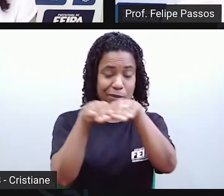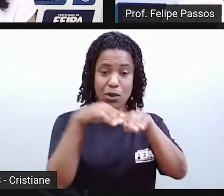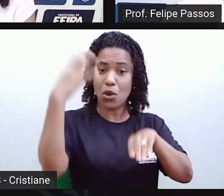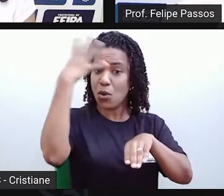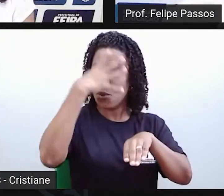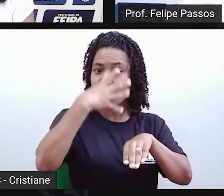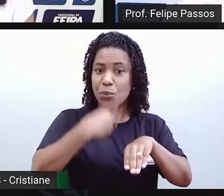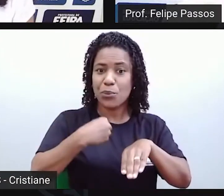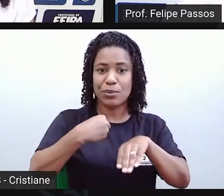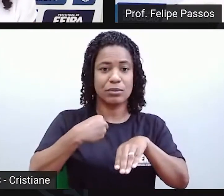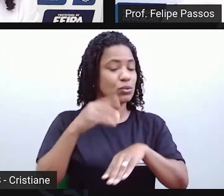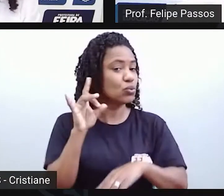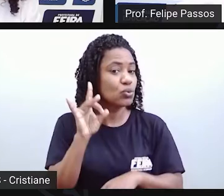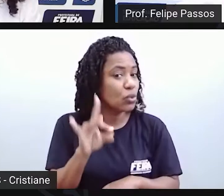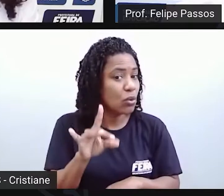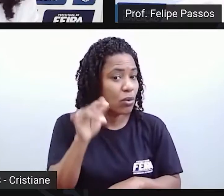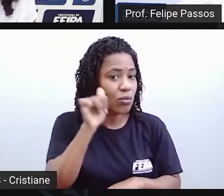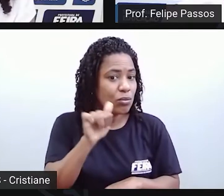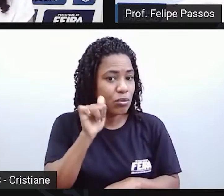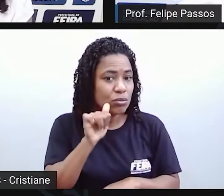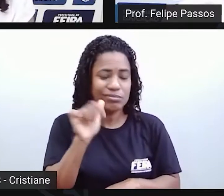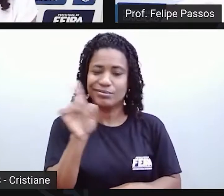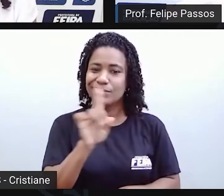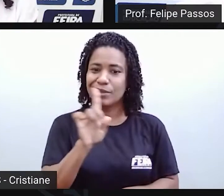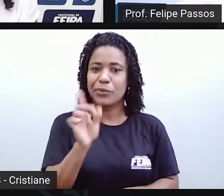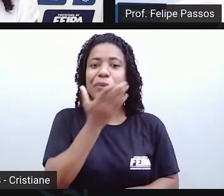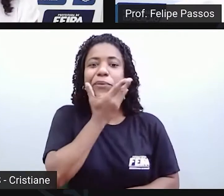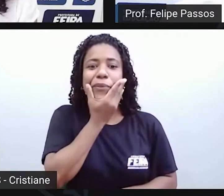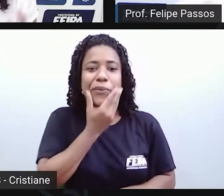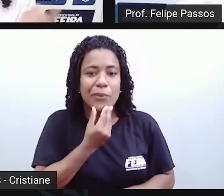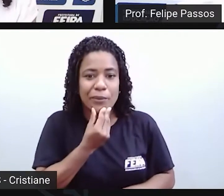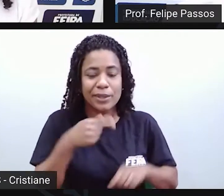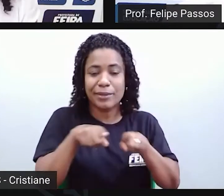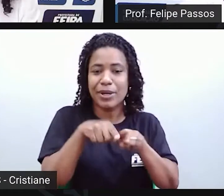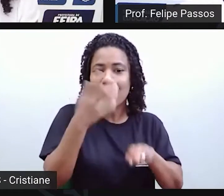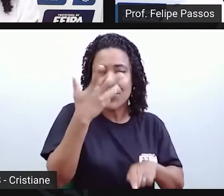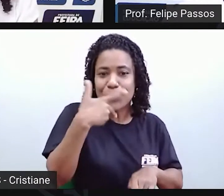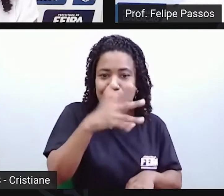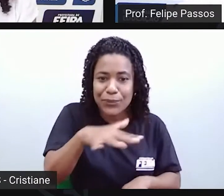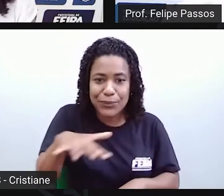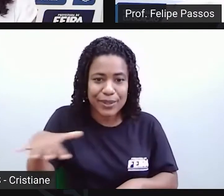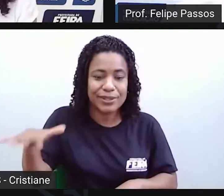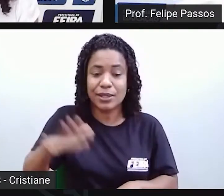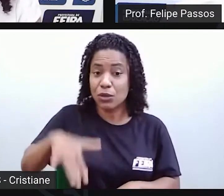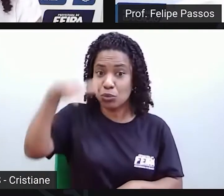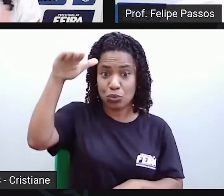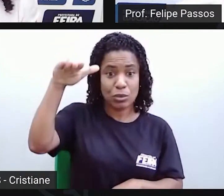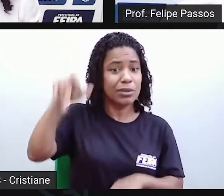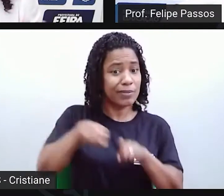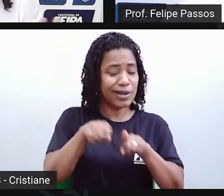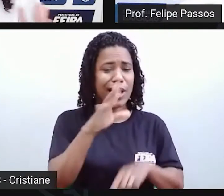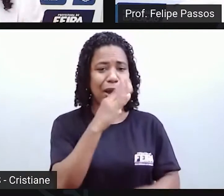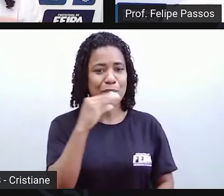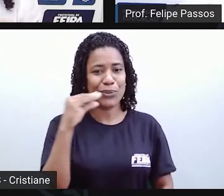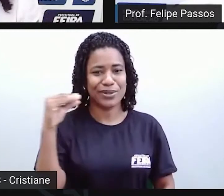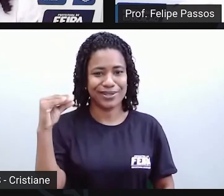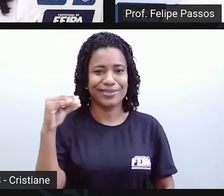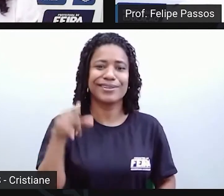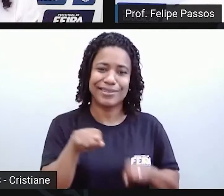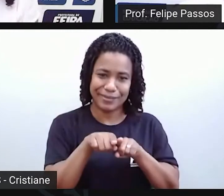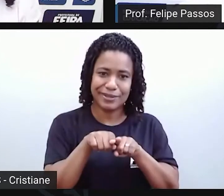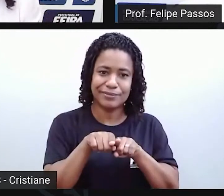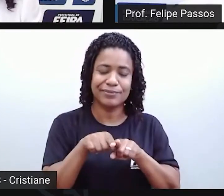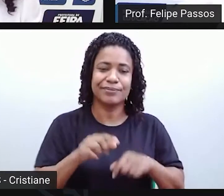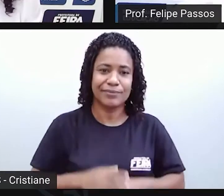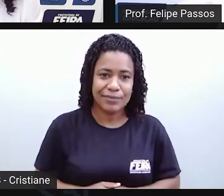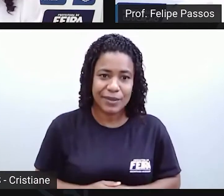Não só as mulheres, não só os homens, não só as crianças, os adultos e os adolescentes. Se tem uma coisa que é democrática,